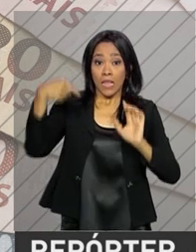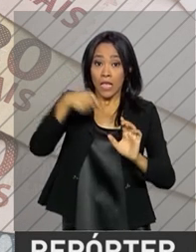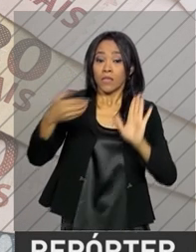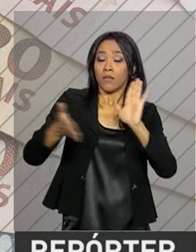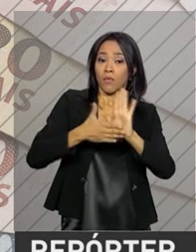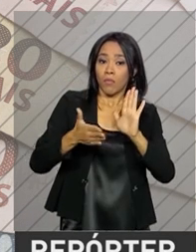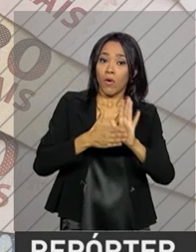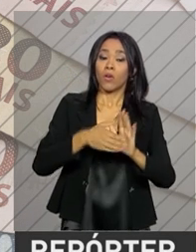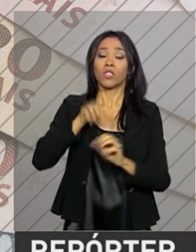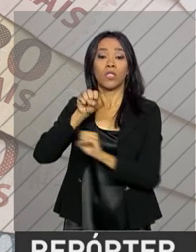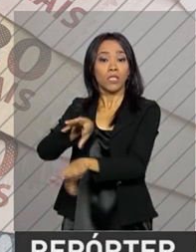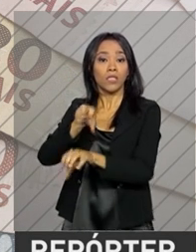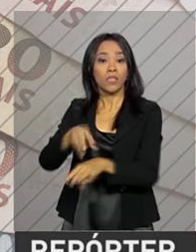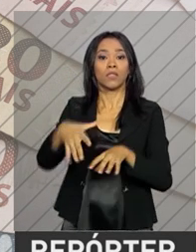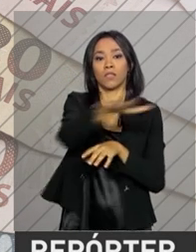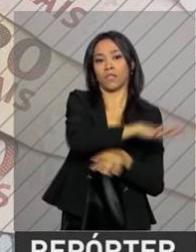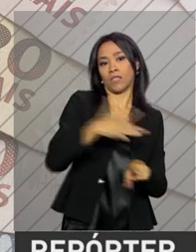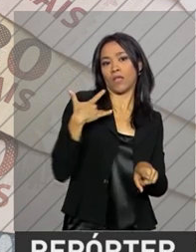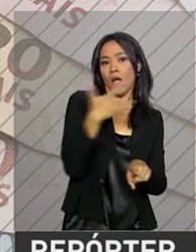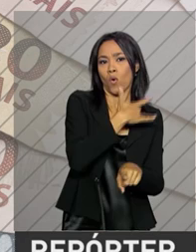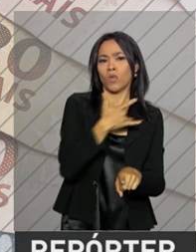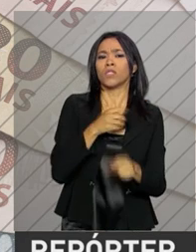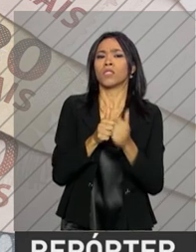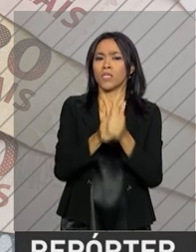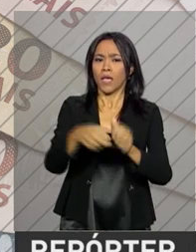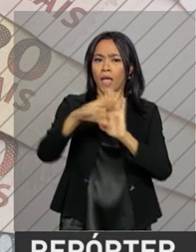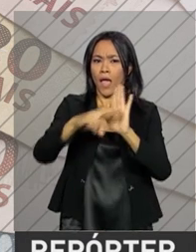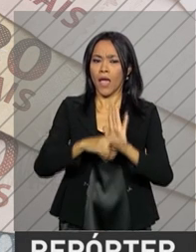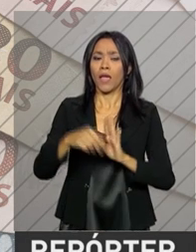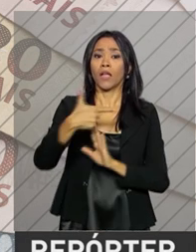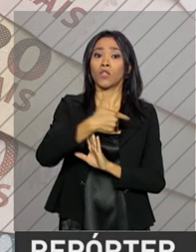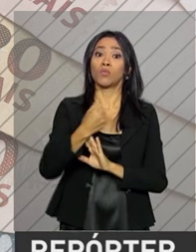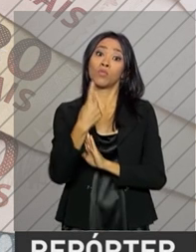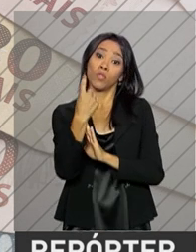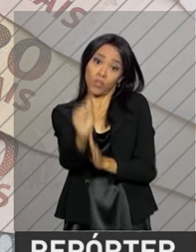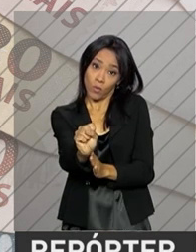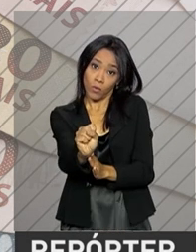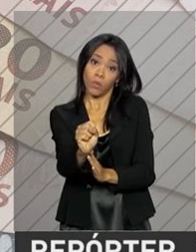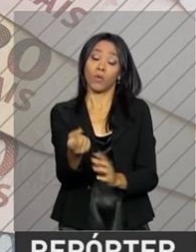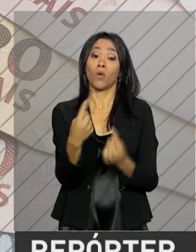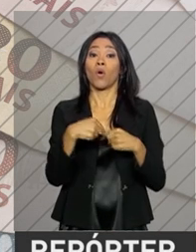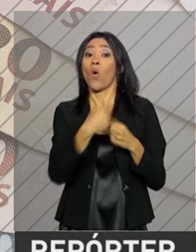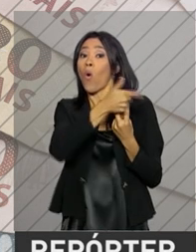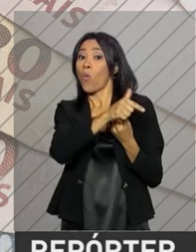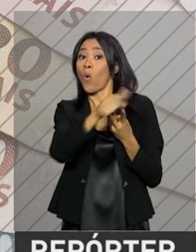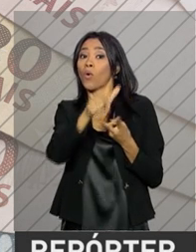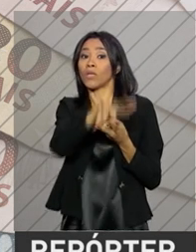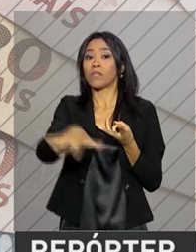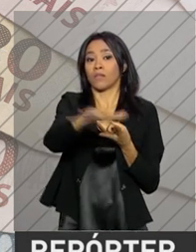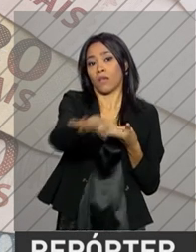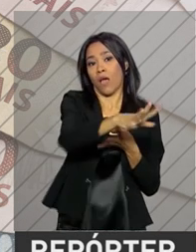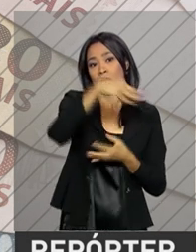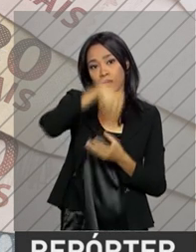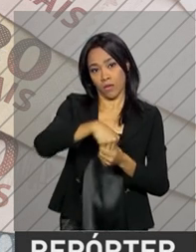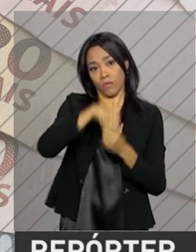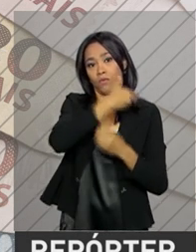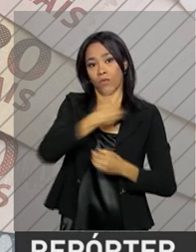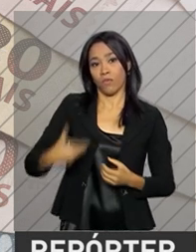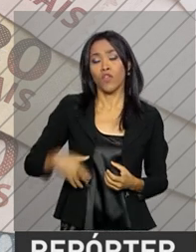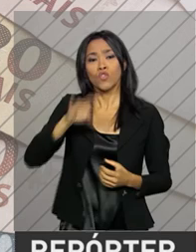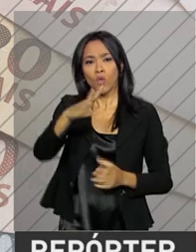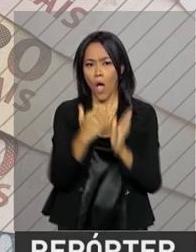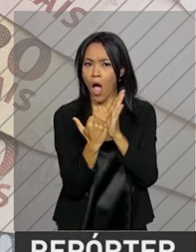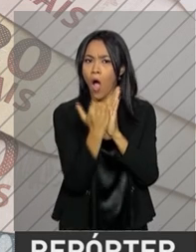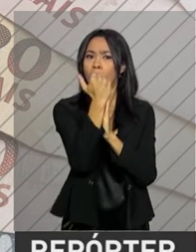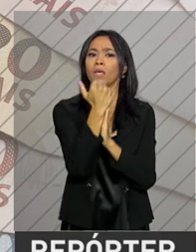proposta, educação e saúde passam a seguir a regra a partir de 2018. Já todos os outros setores do governo só poderão aumentar